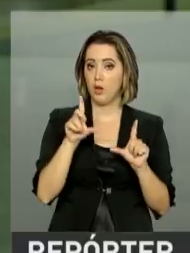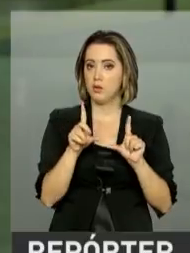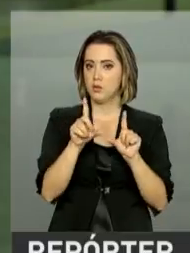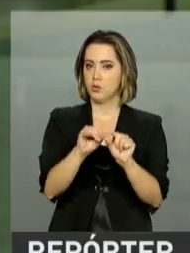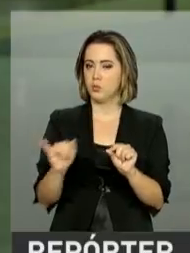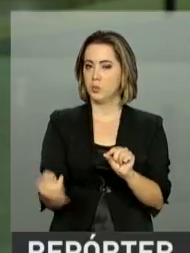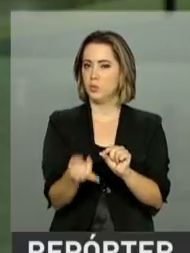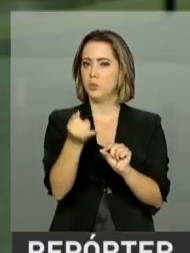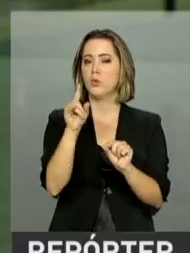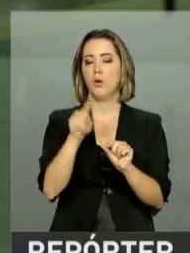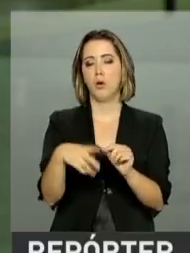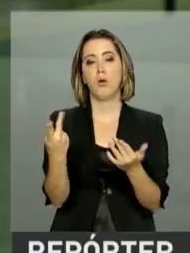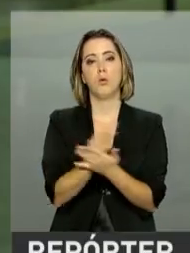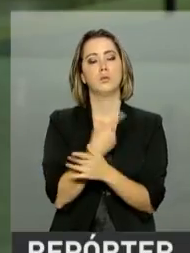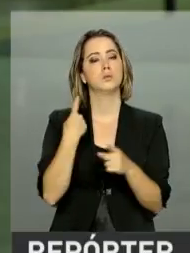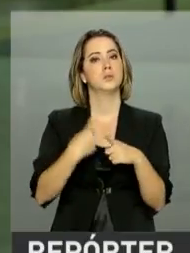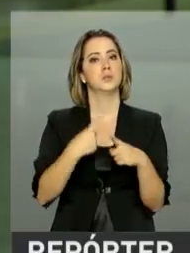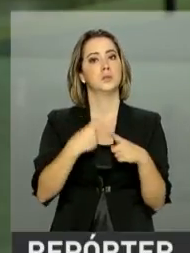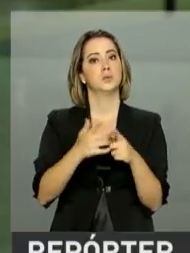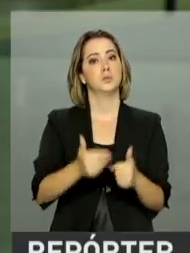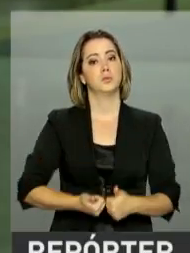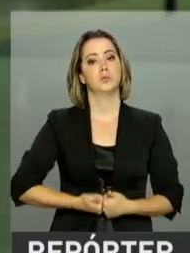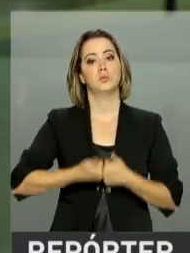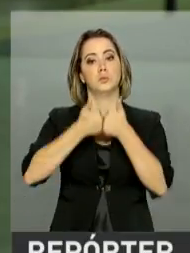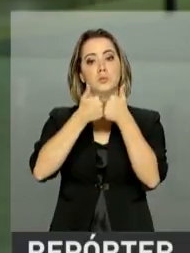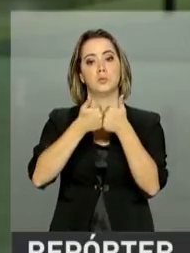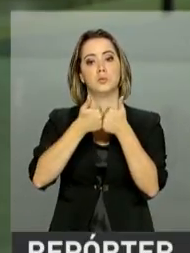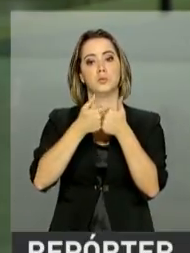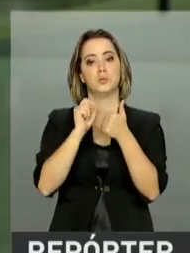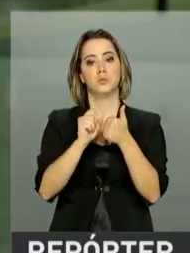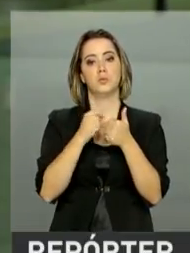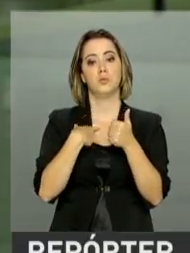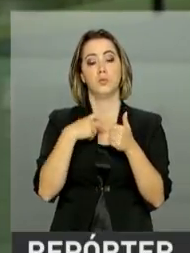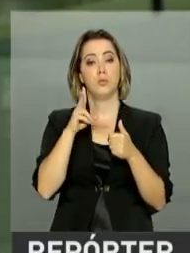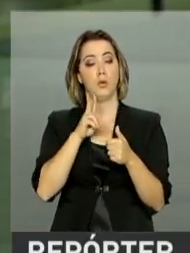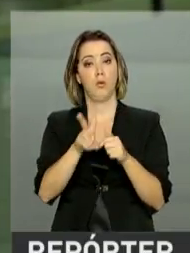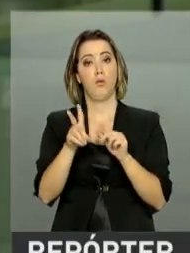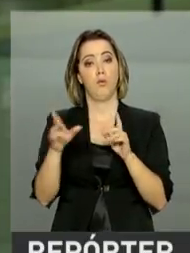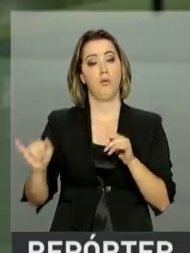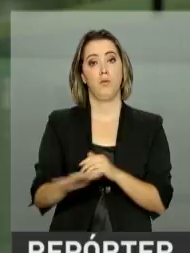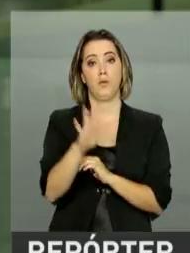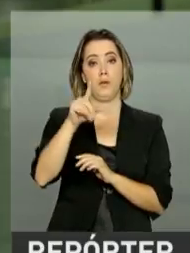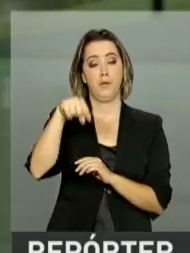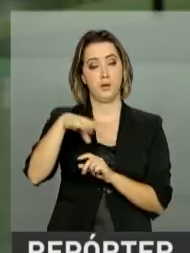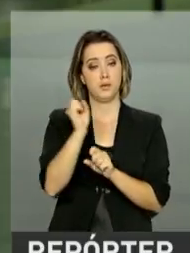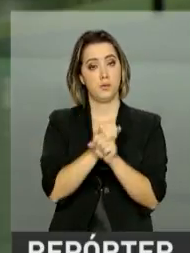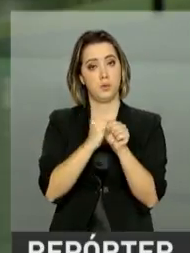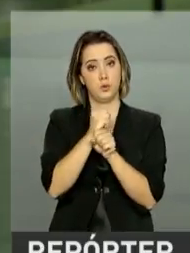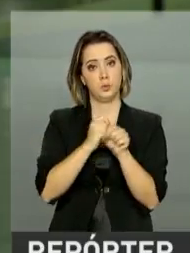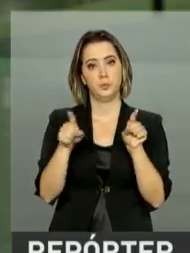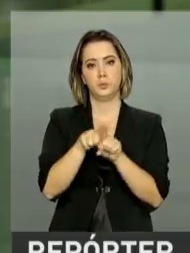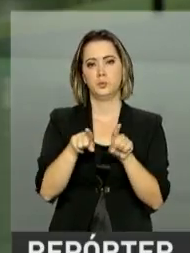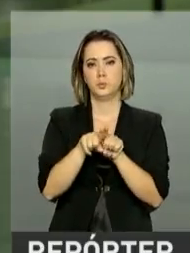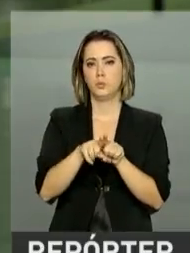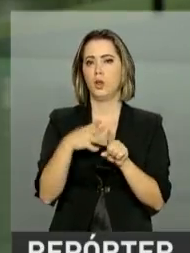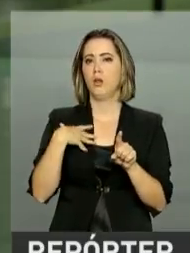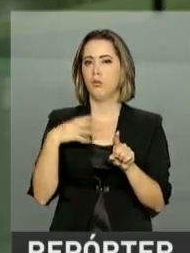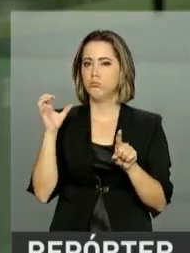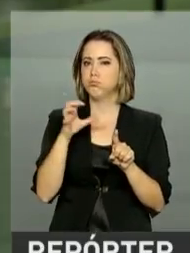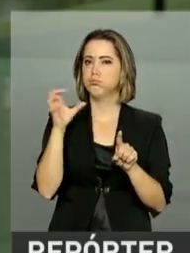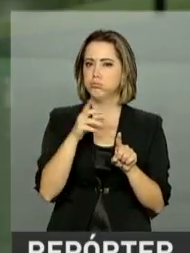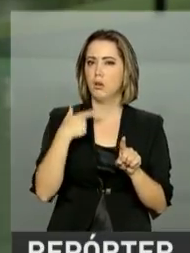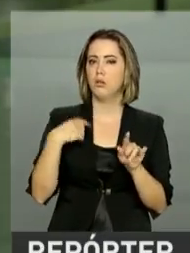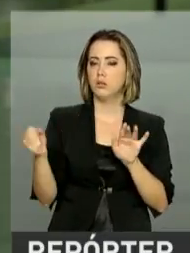Banco Central, foi possível por conta da melhora, em função da melhora no cenário para a inflação este ano e também do impacto das